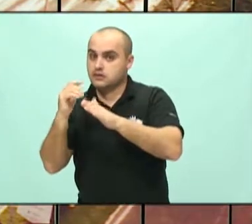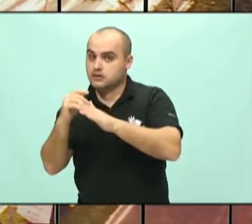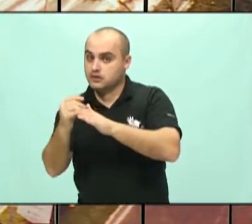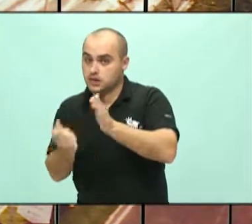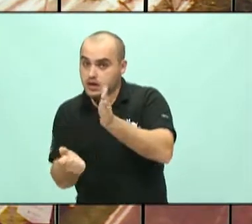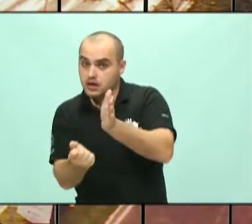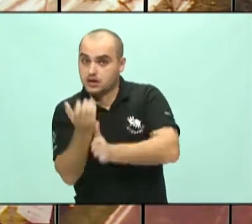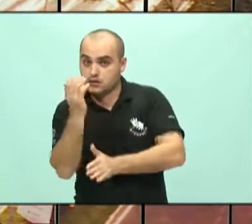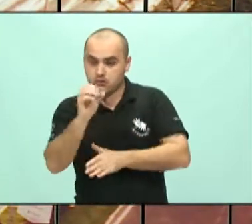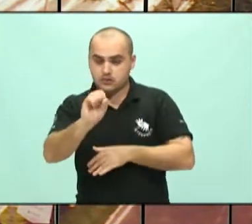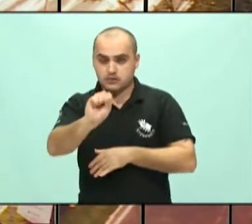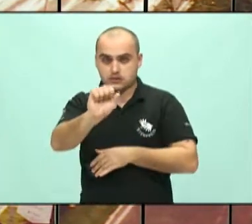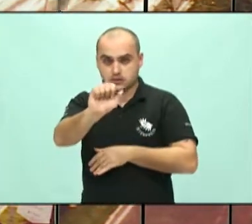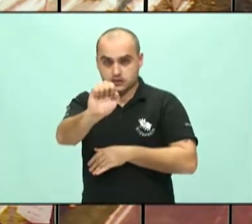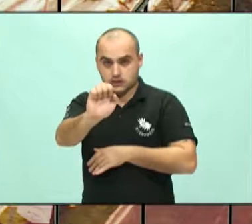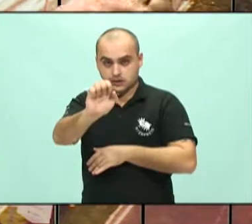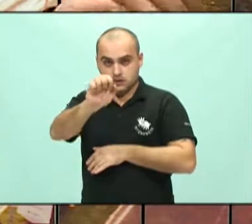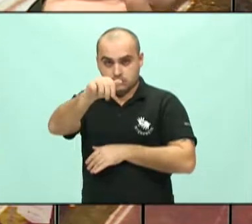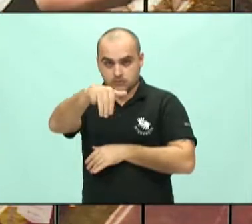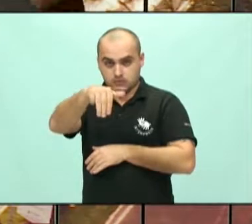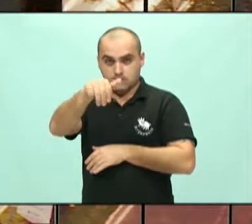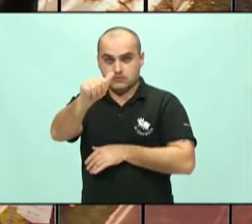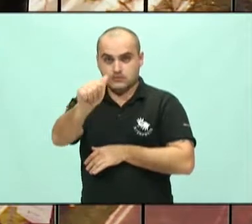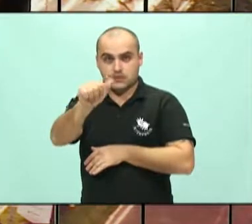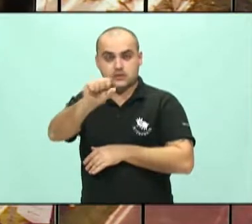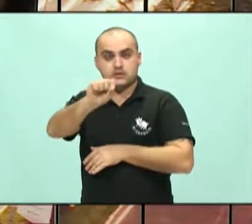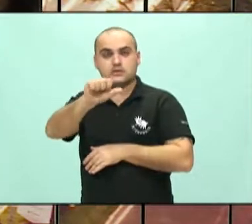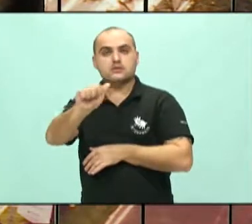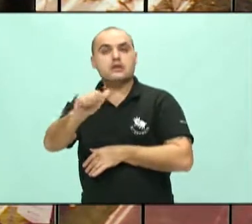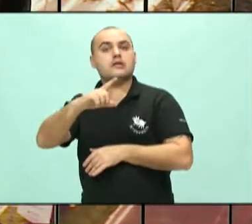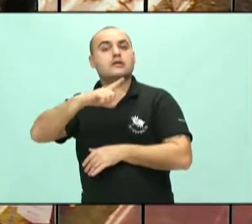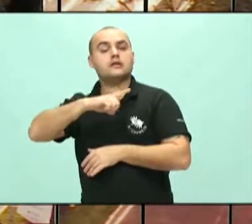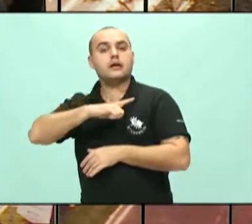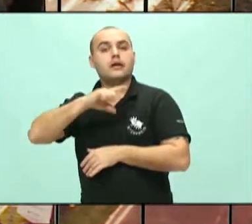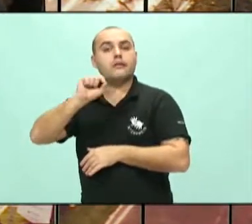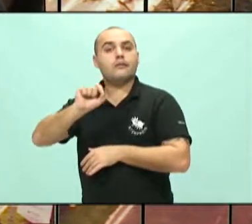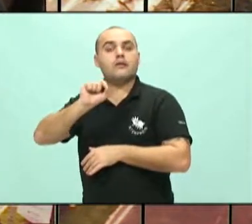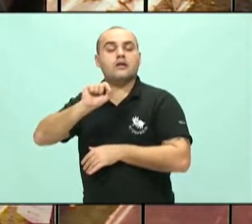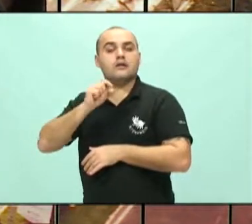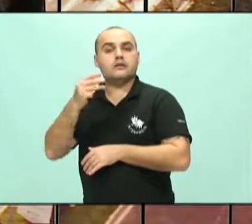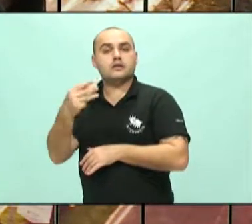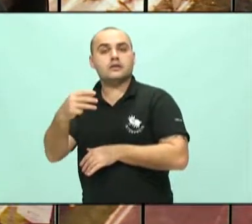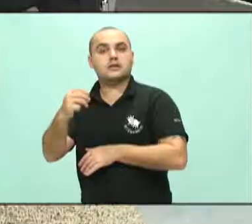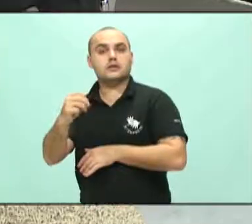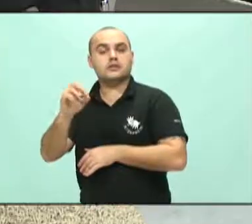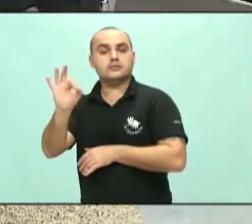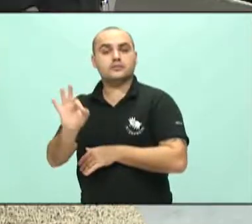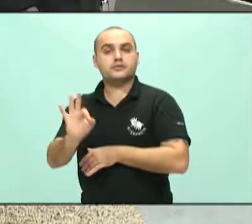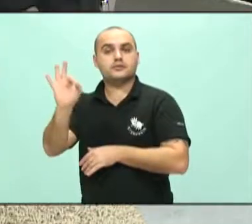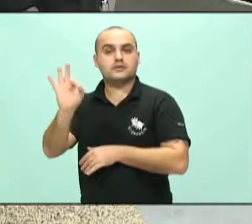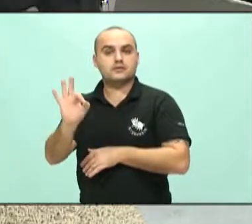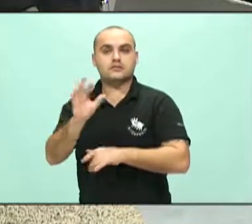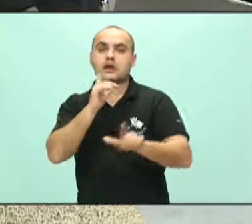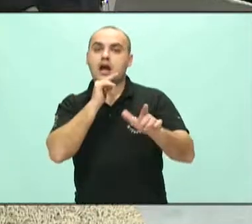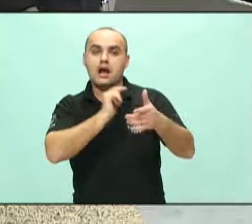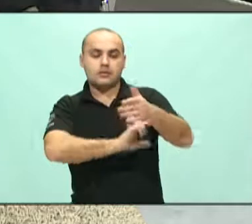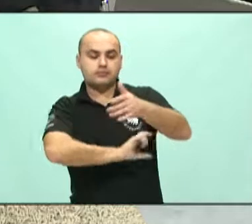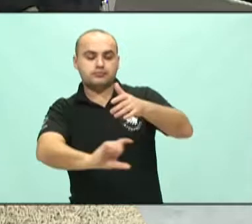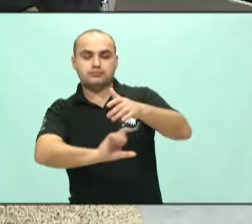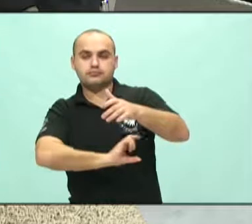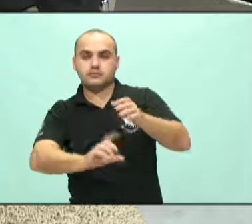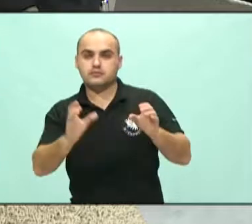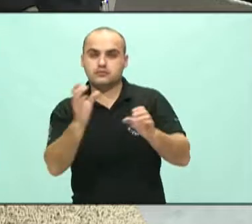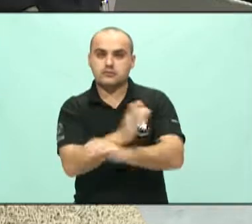se fundou o Semasa, hoje nós temos aí 30% já da rede de esgoto, da rede de esgoto pronta